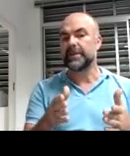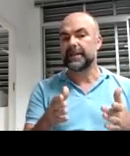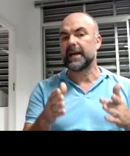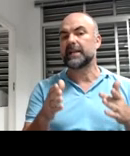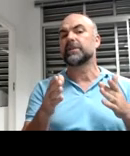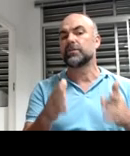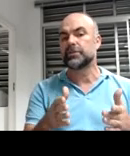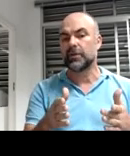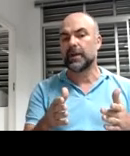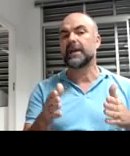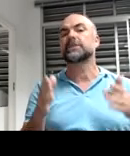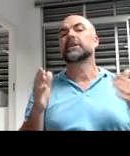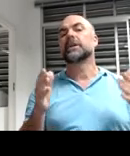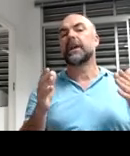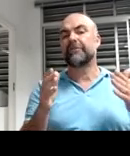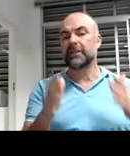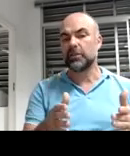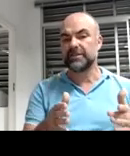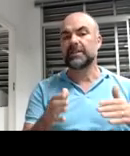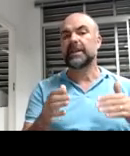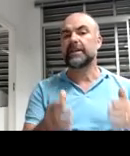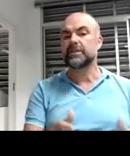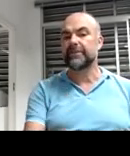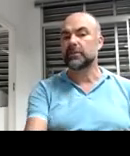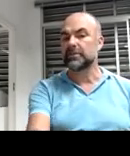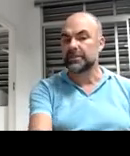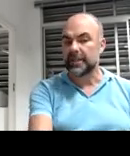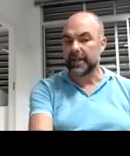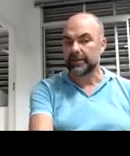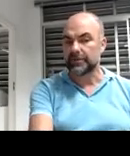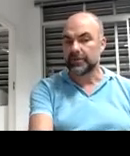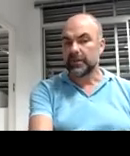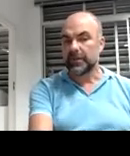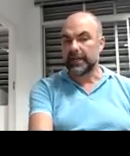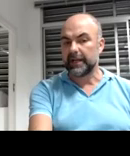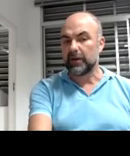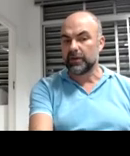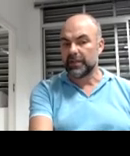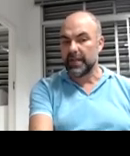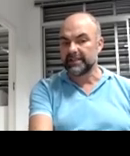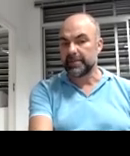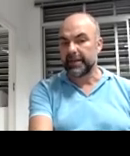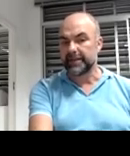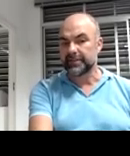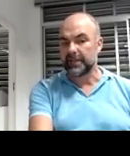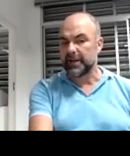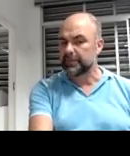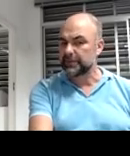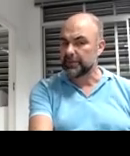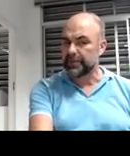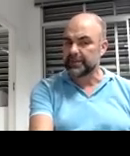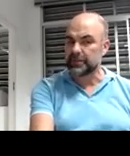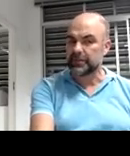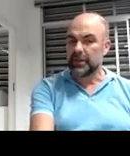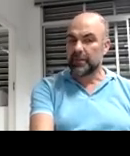recursos, habitats, fatores locais, né? Fatores internos e fatores externos. Né? Onde as empresas, né?